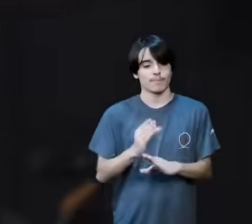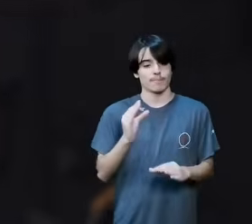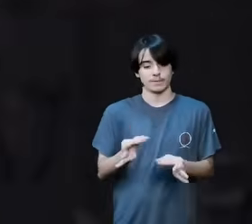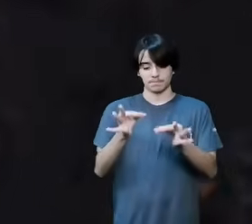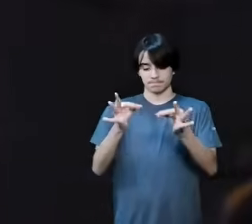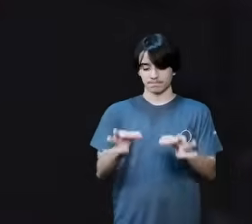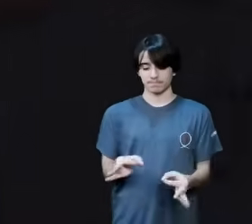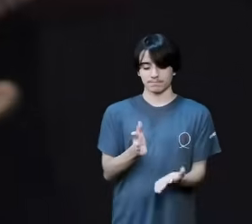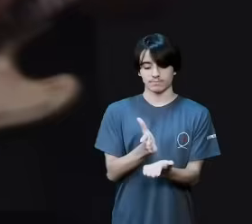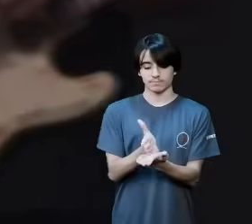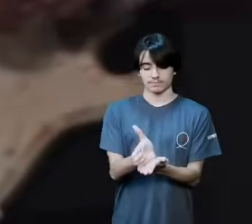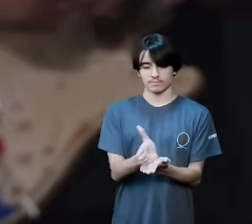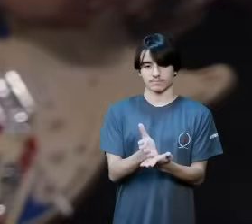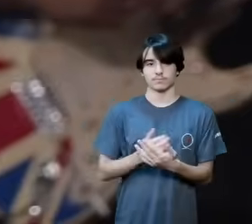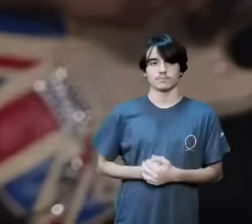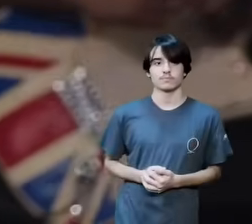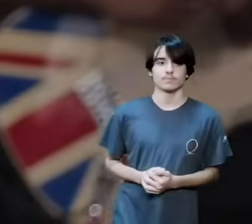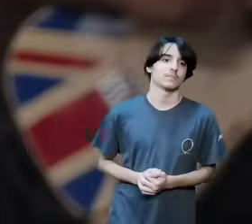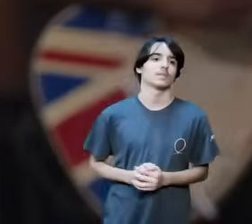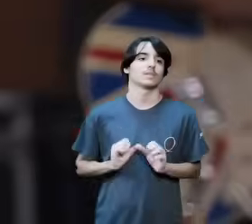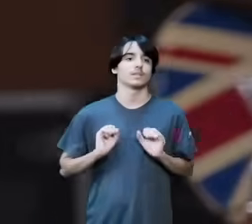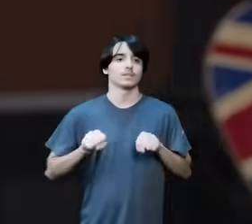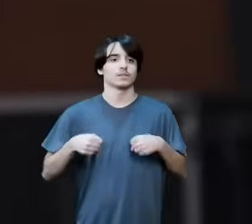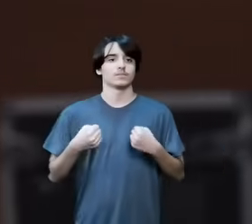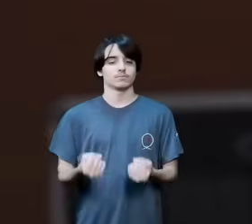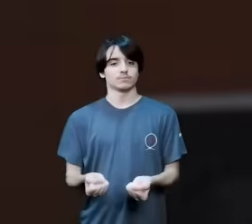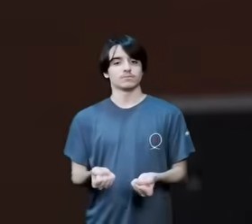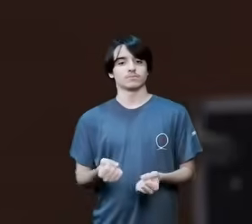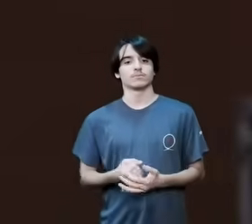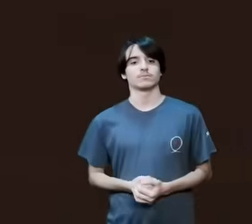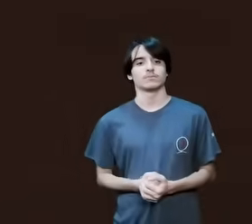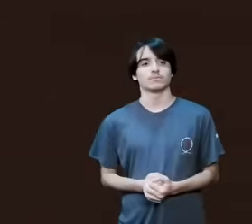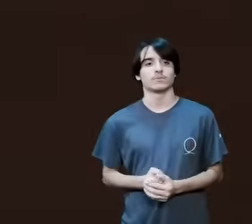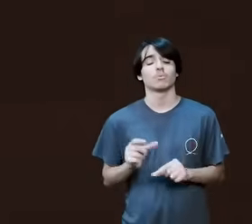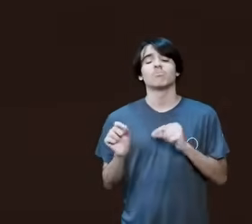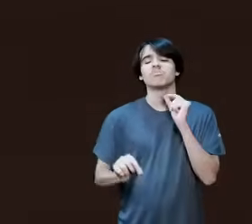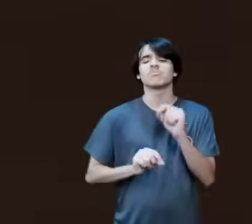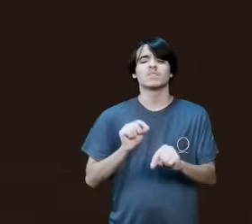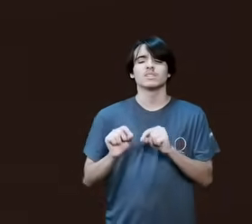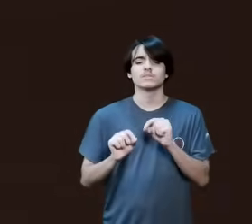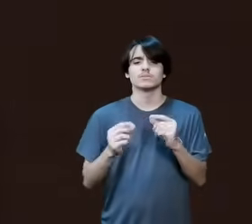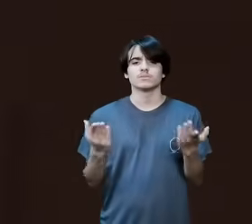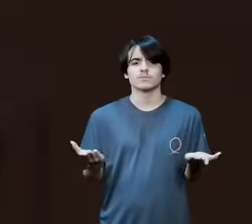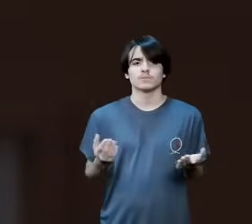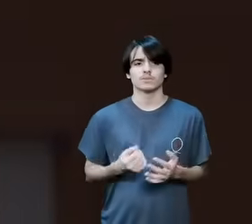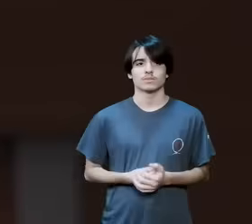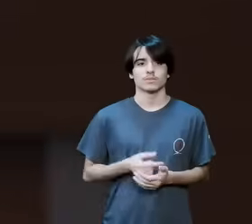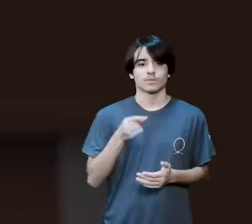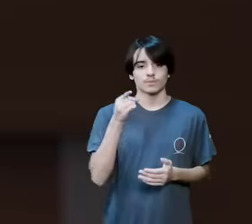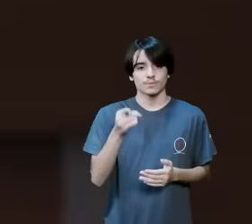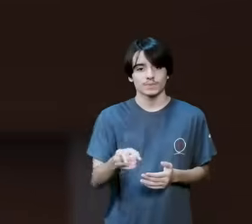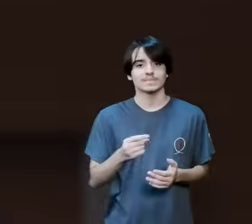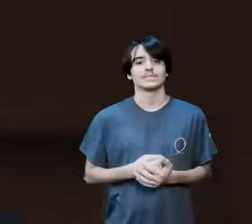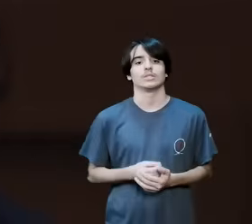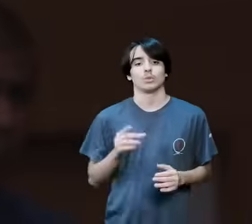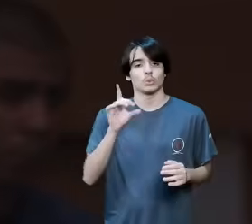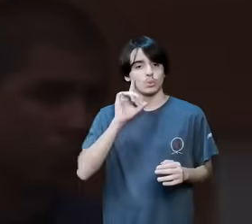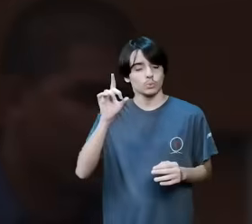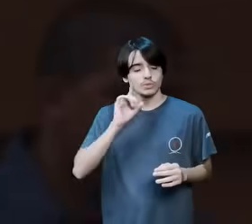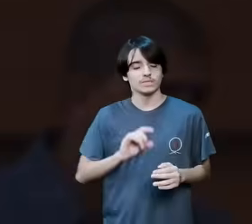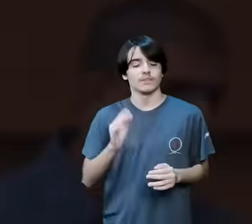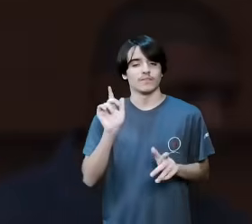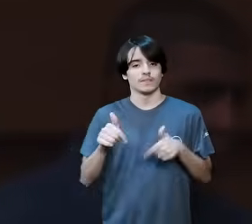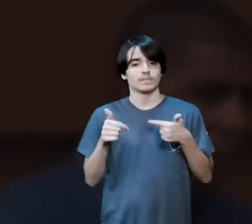vou falar de novo. Vida espiritual se conquista com devoção. O que é devoção? Você ser devocional. Em que lugar o